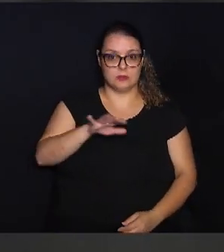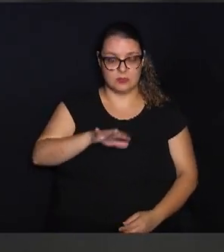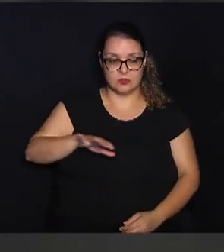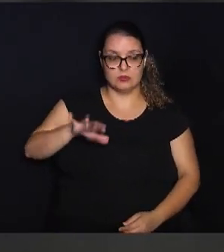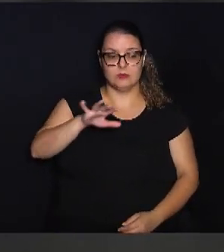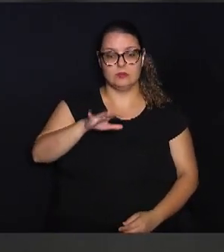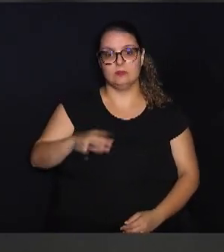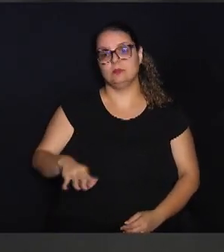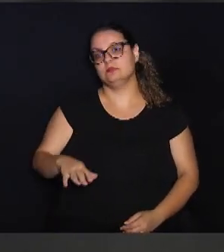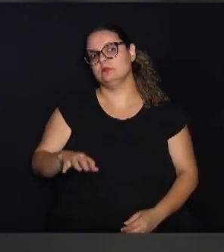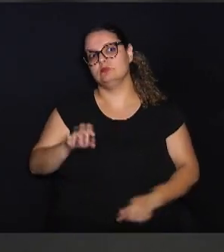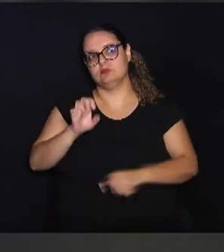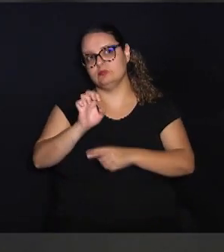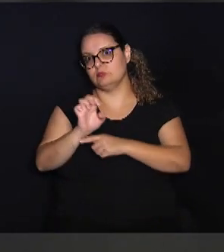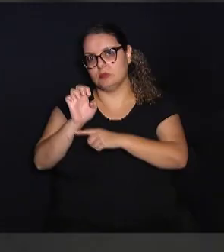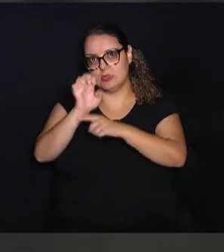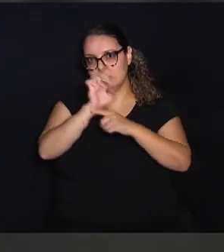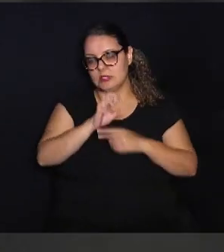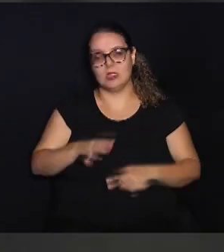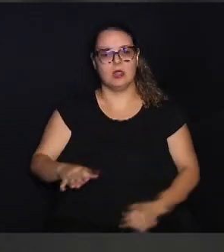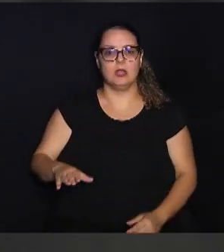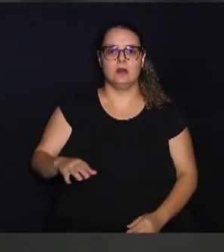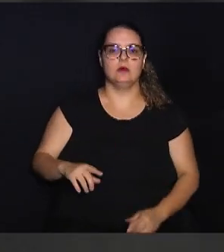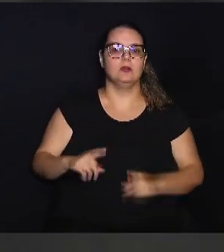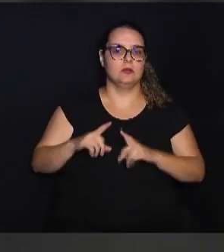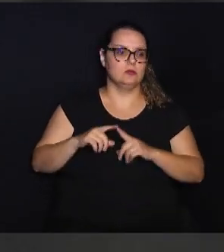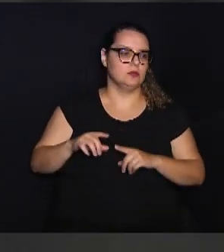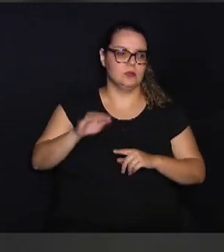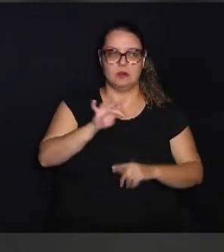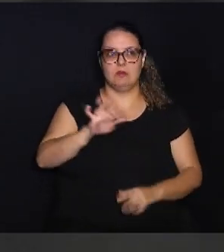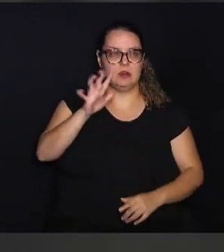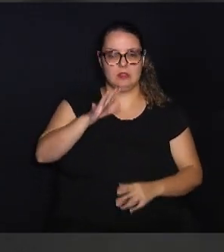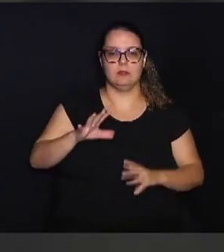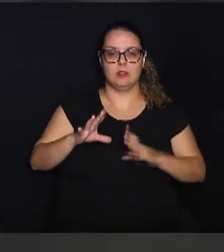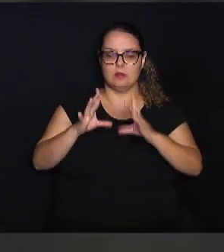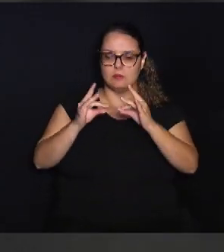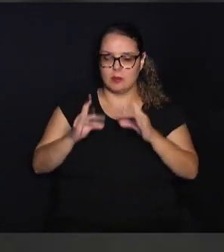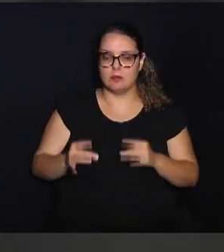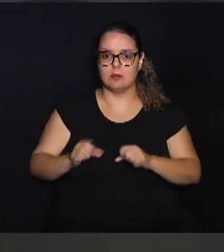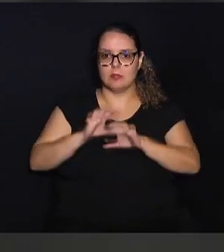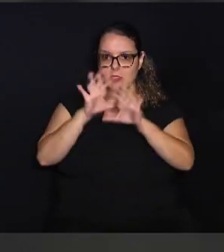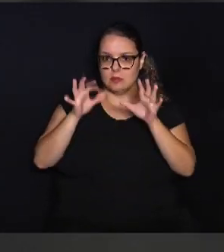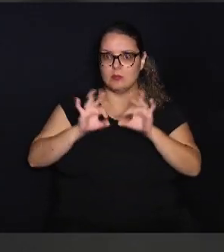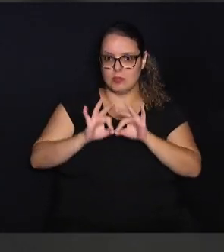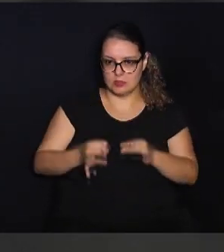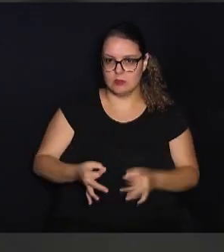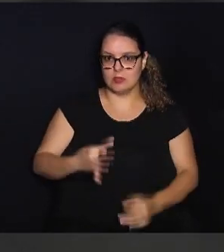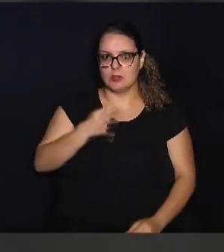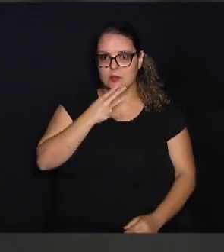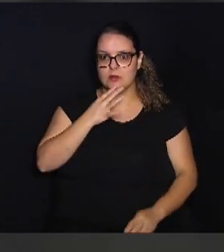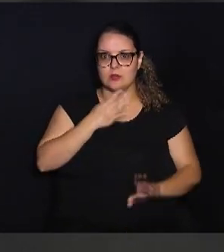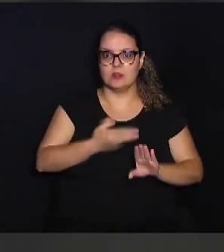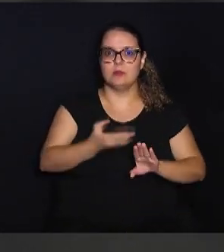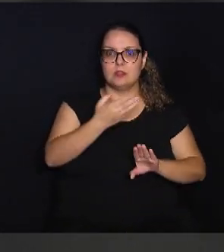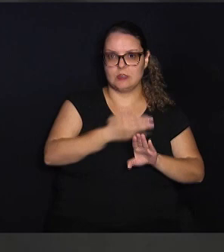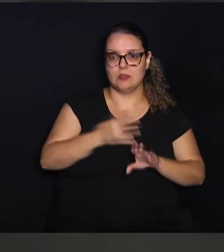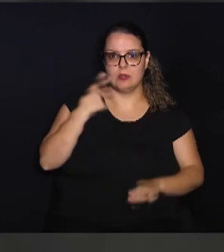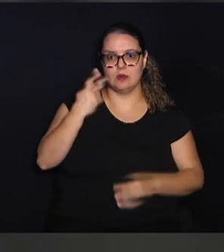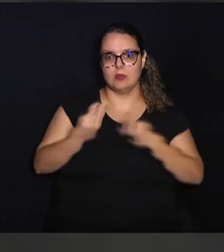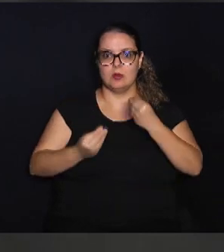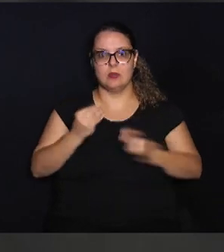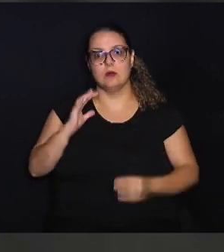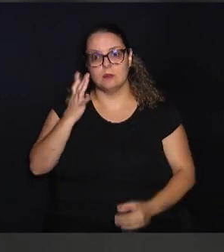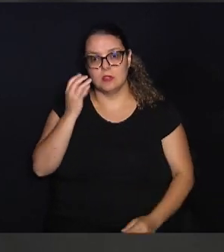tentar deixar mais palatável, mais simples e também conhecer os bastidores da política, como é que